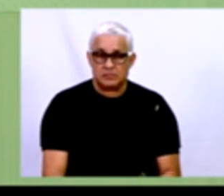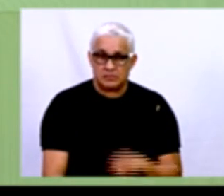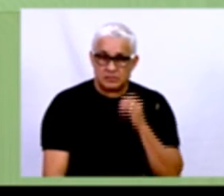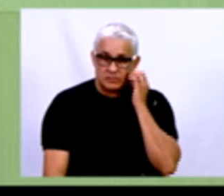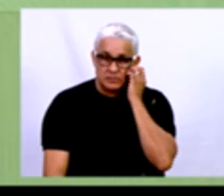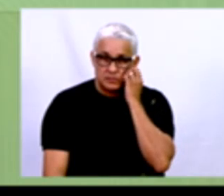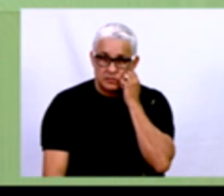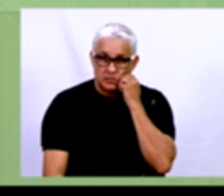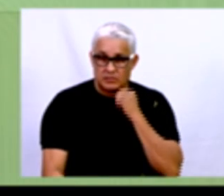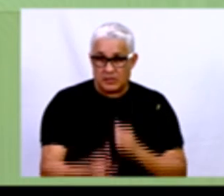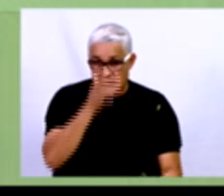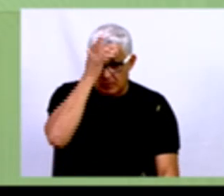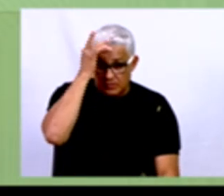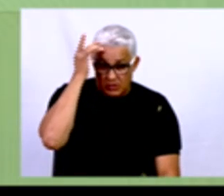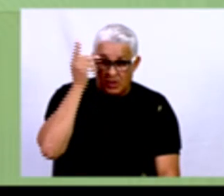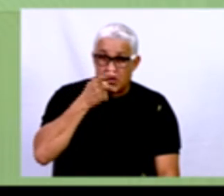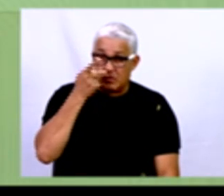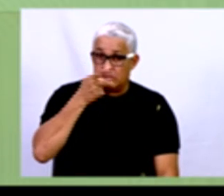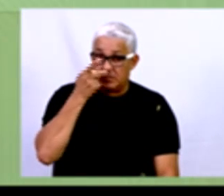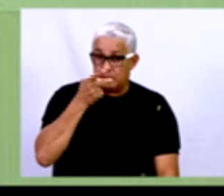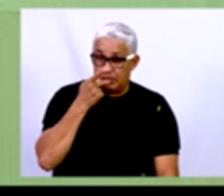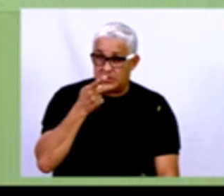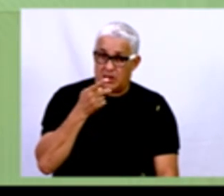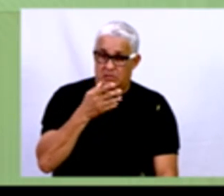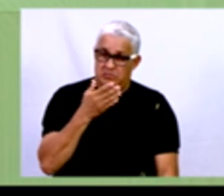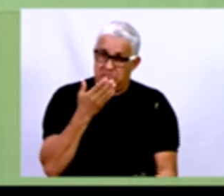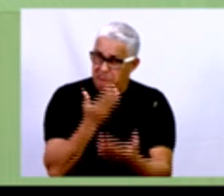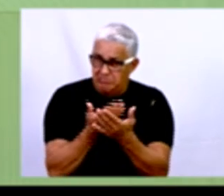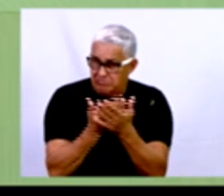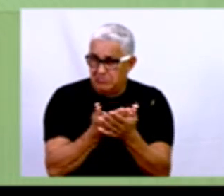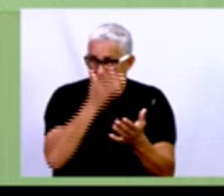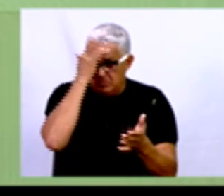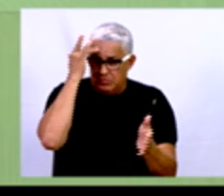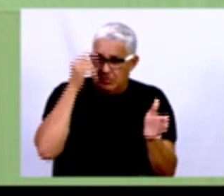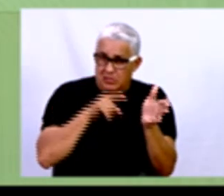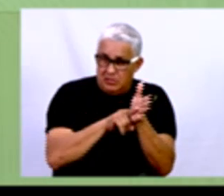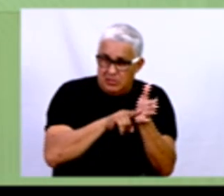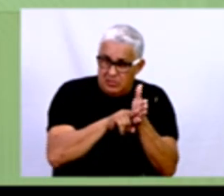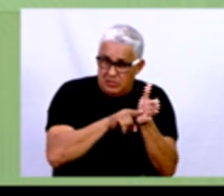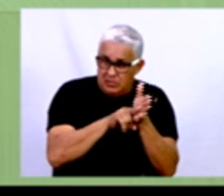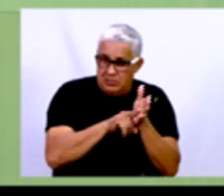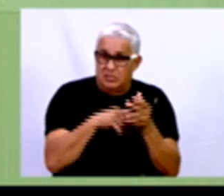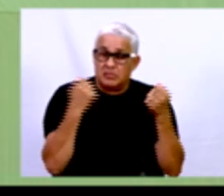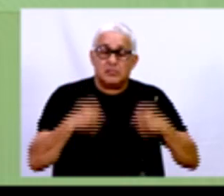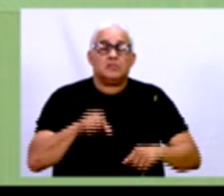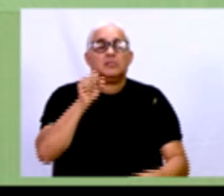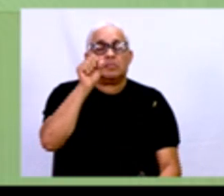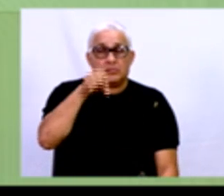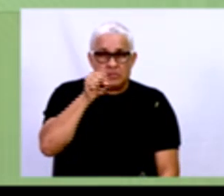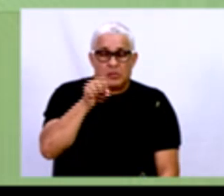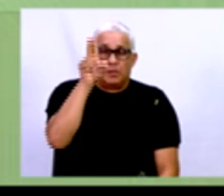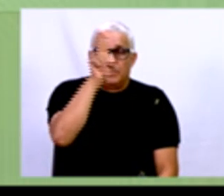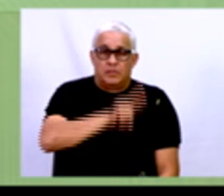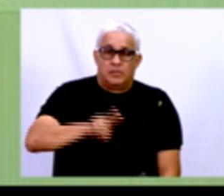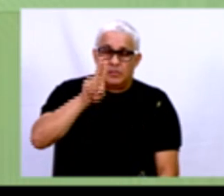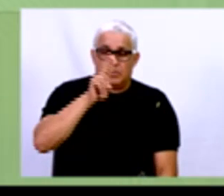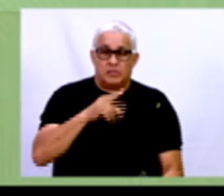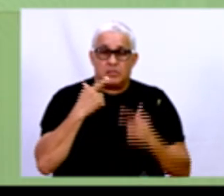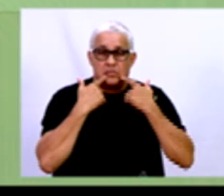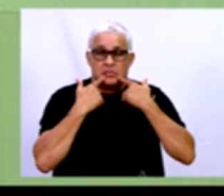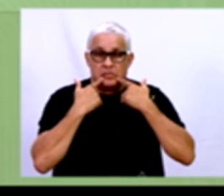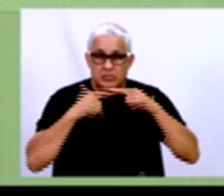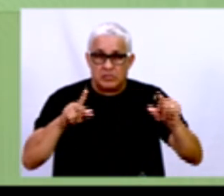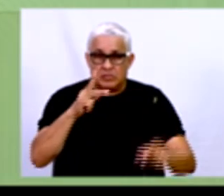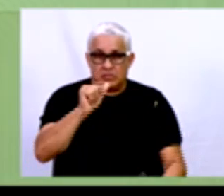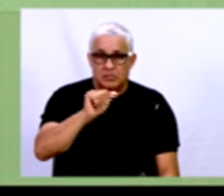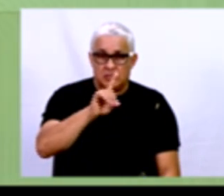o falante, o estudante, o pesquisador, nós precisamos sim utilizar essa linguagem padrão,